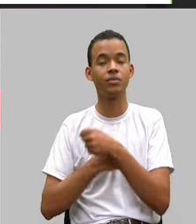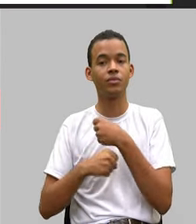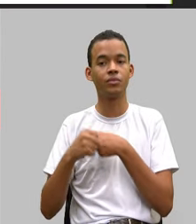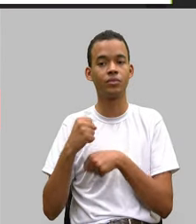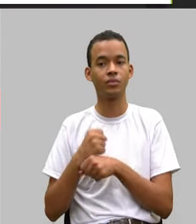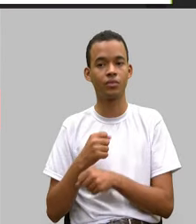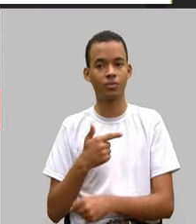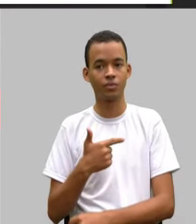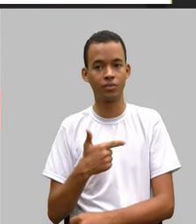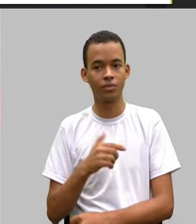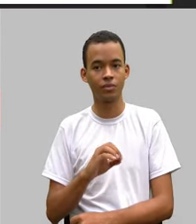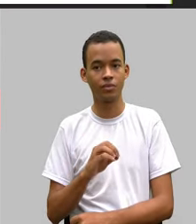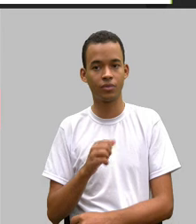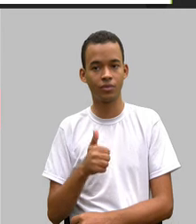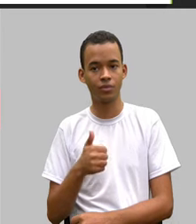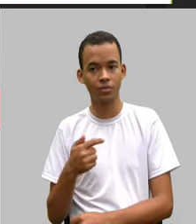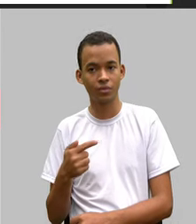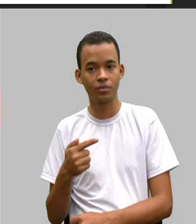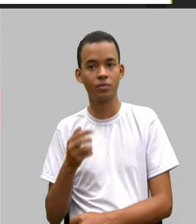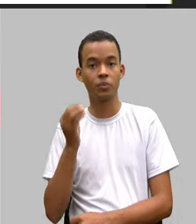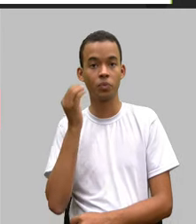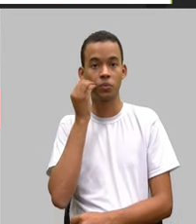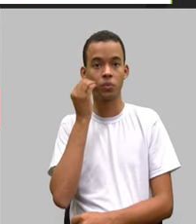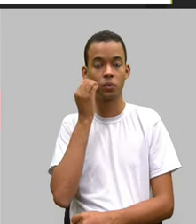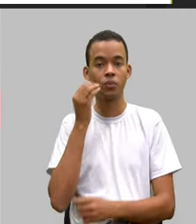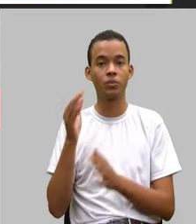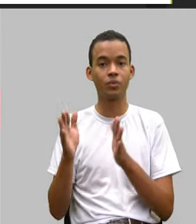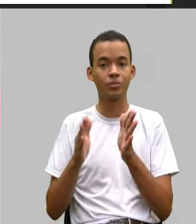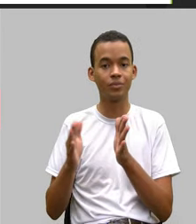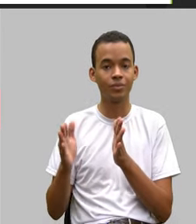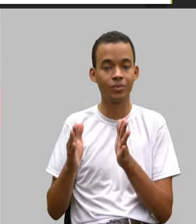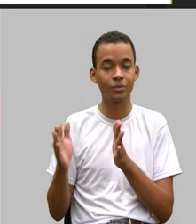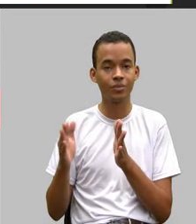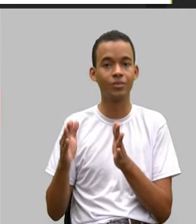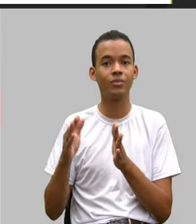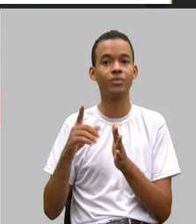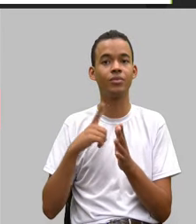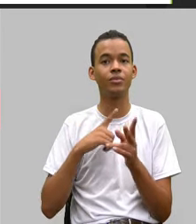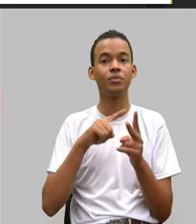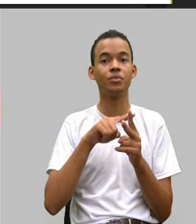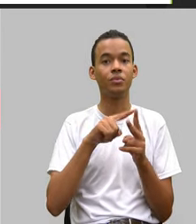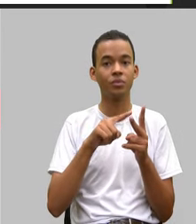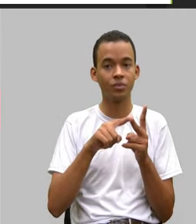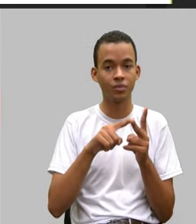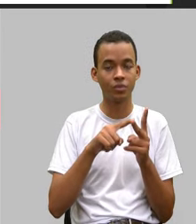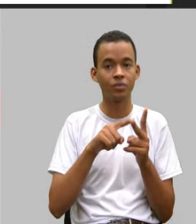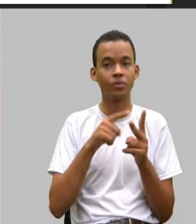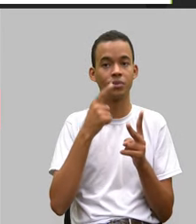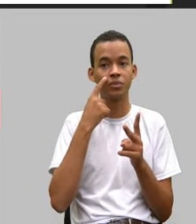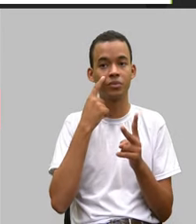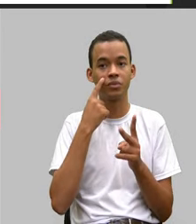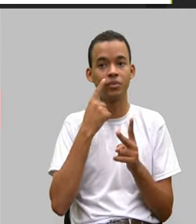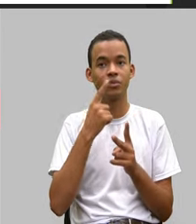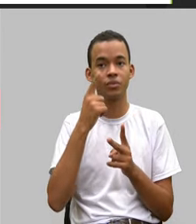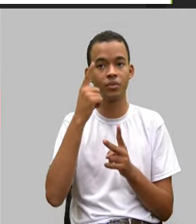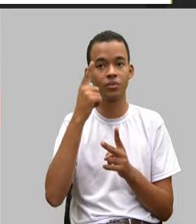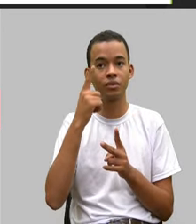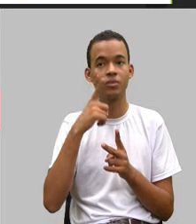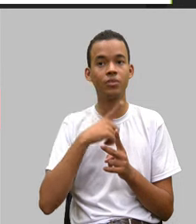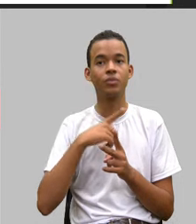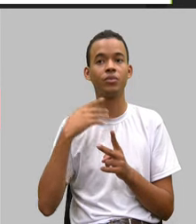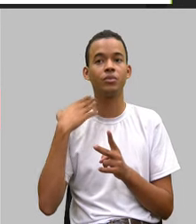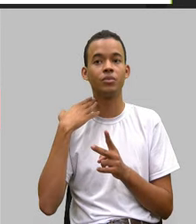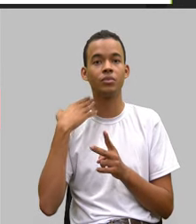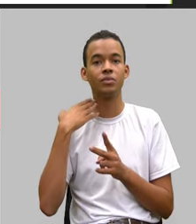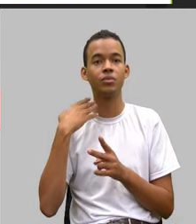mobilizar os mandatos dessa casa trouxemos aqui dois pacientes ali ó na foto acima à esquerda está um juiz Prates um